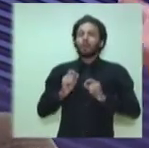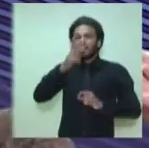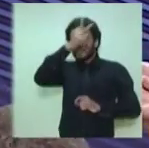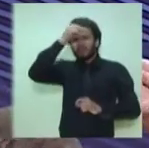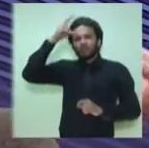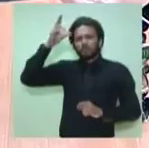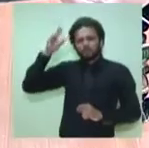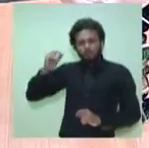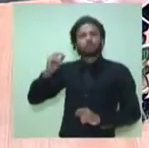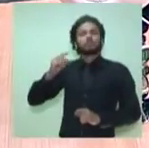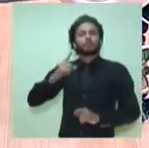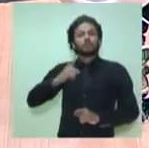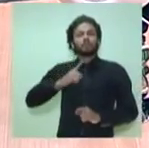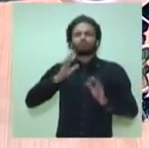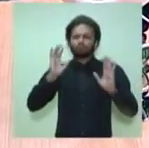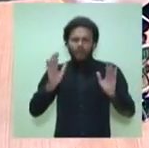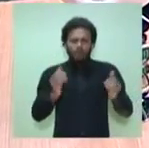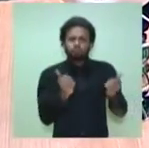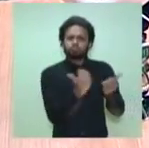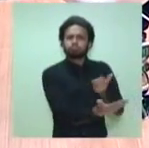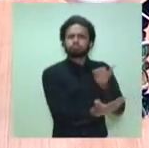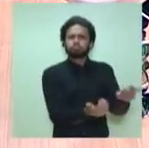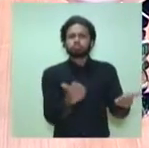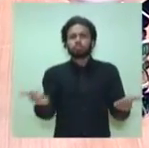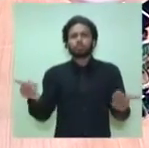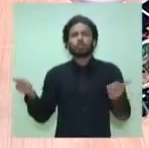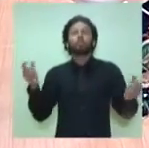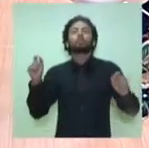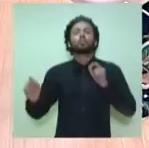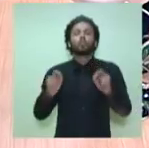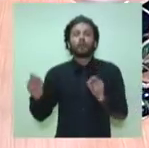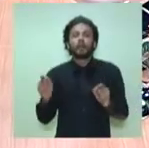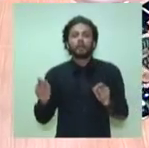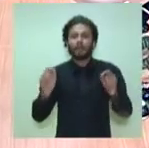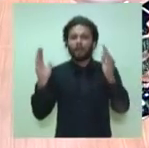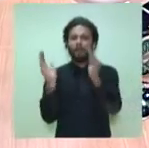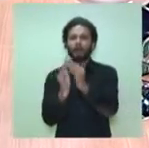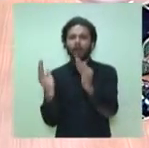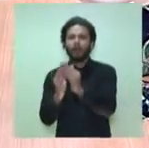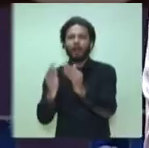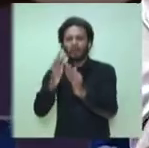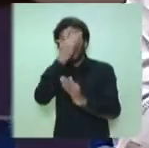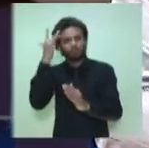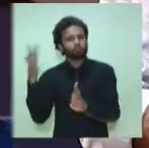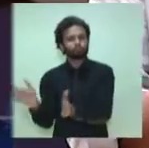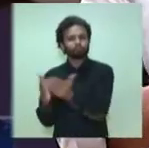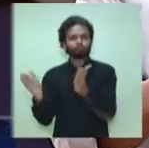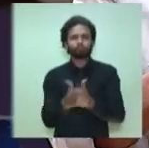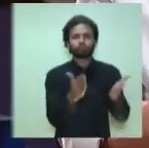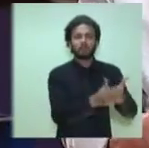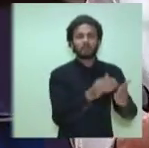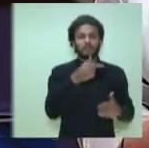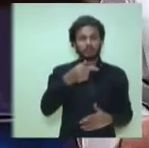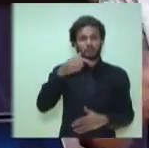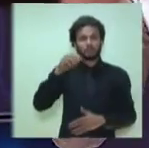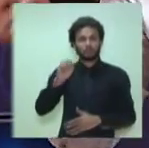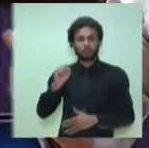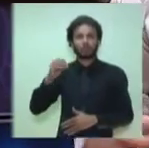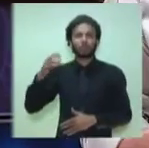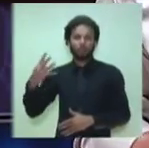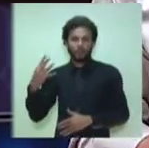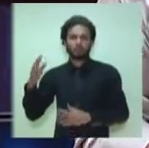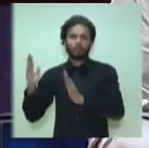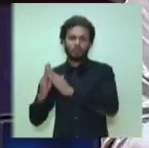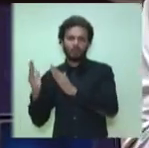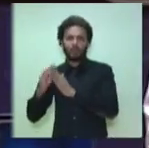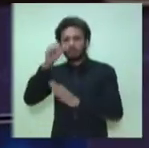que mais entregou e vai entregar casas populares. 784 casas no Santa